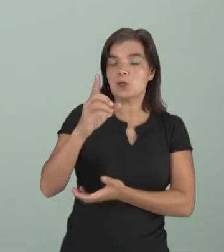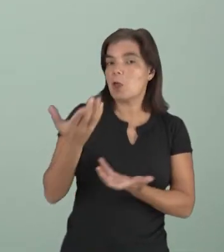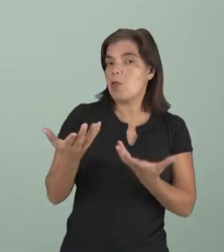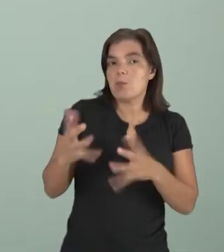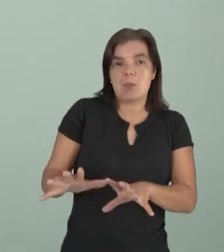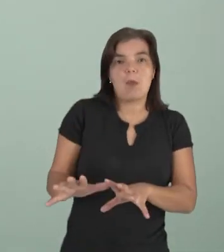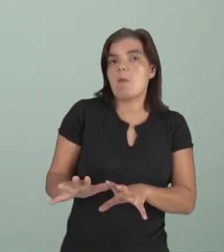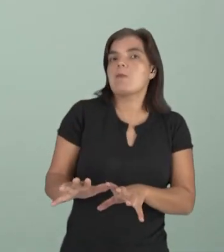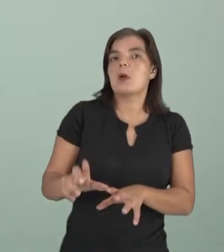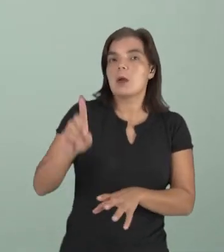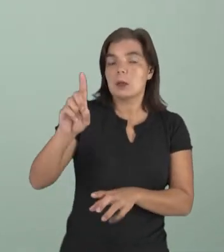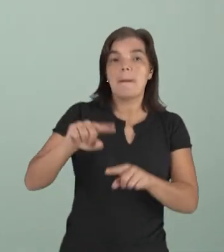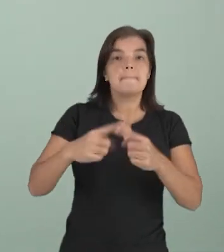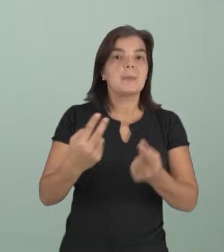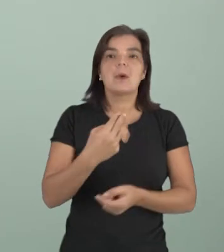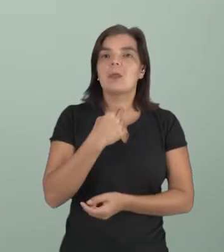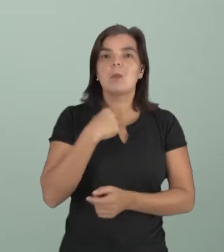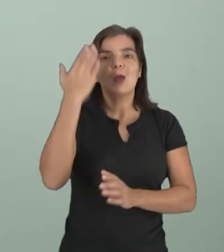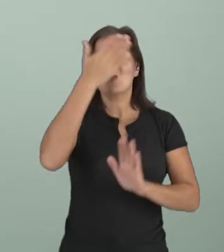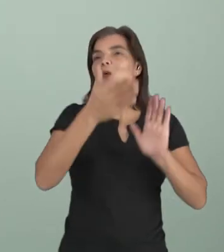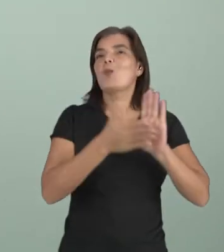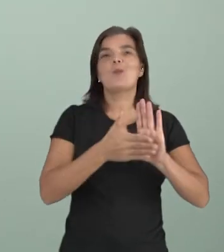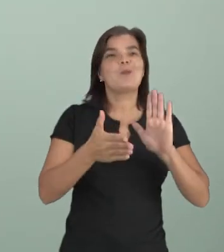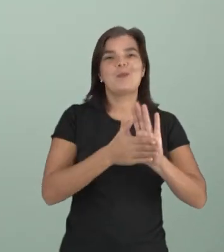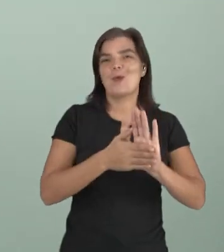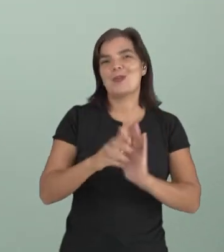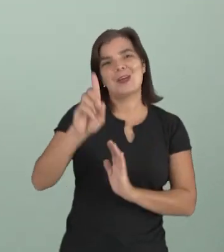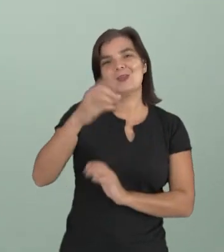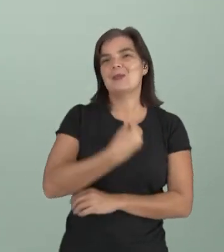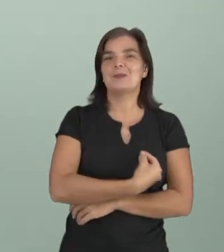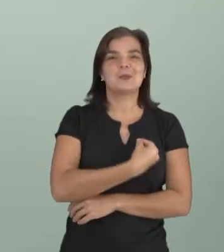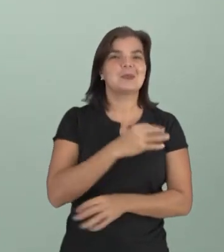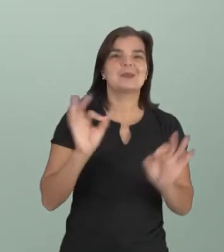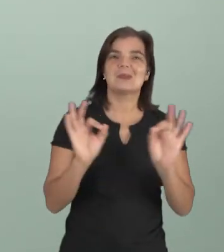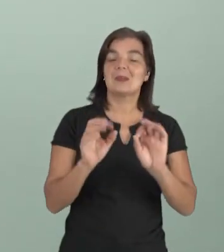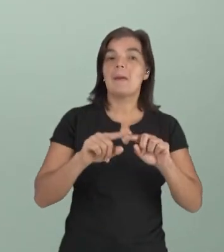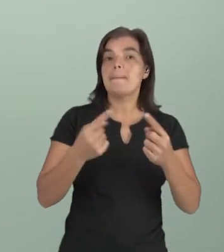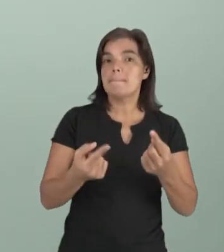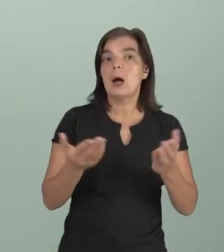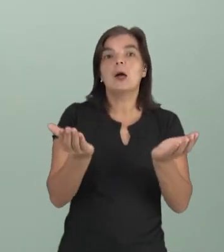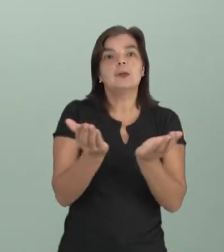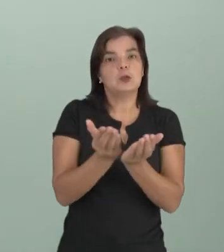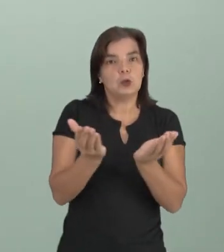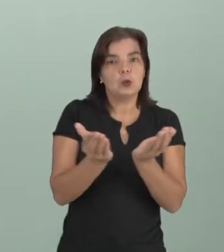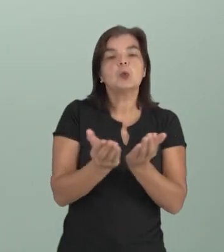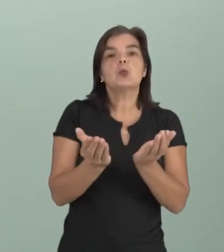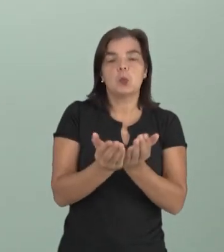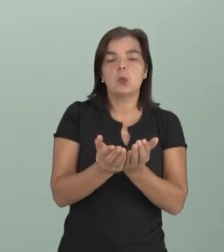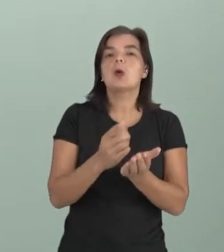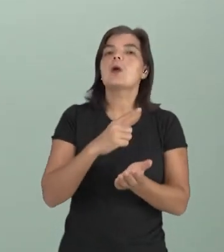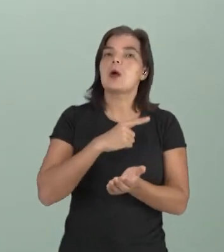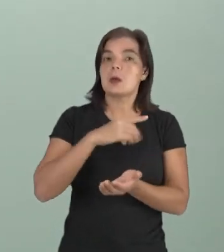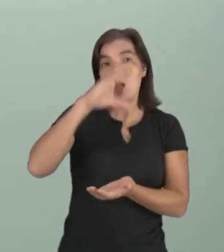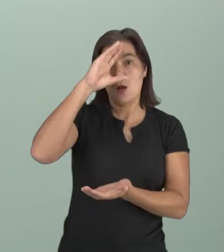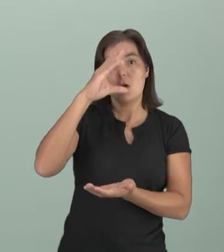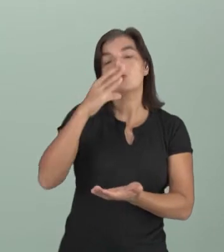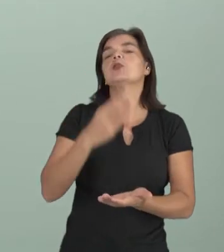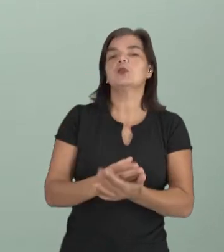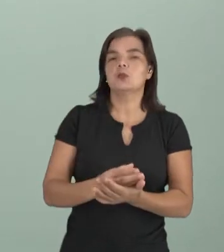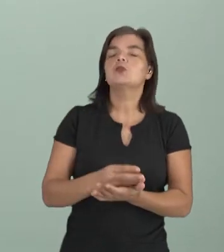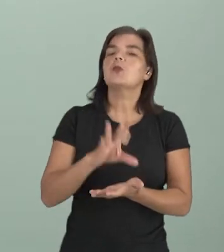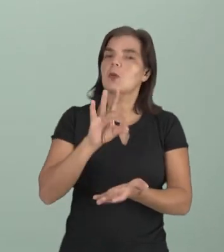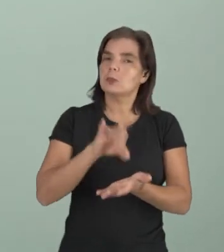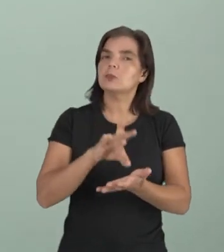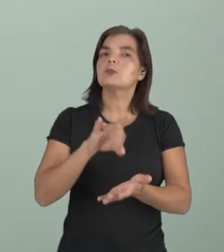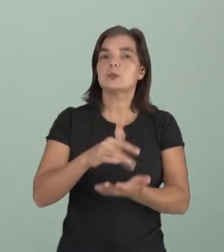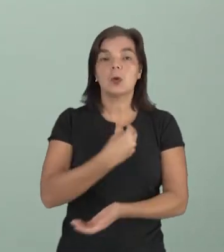de Deus, mas ele também não pode provar que Deus não existe. Já o crente, aquele que tem uma crença, ele afirma